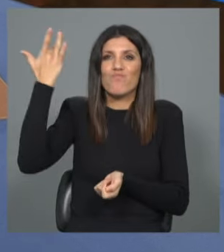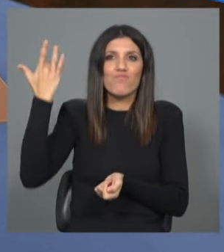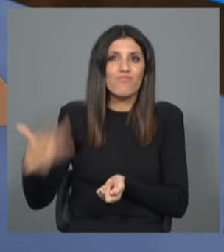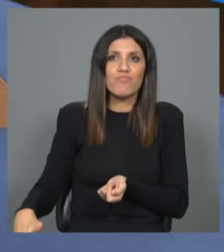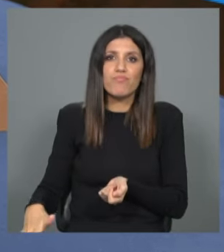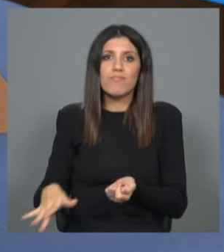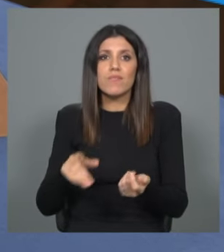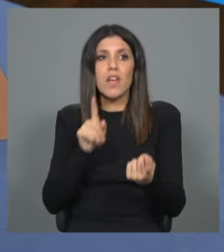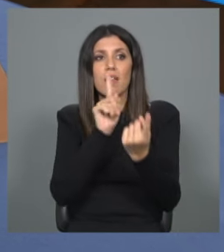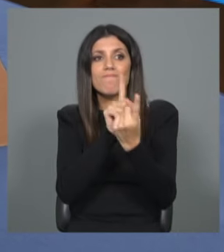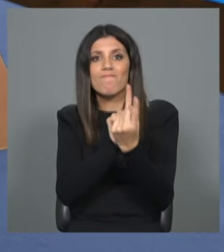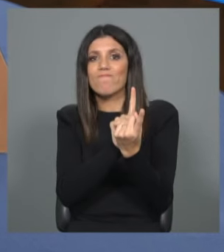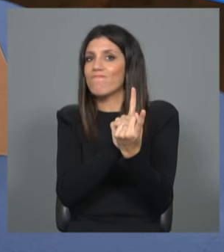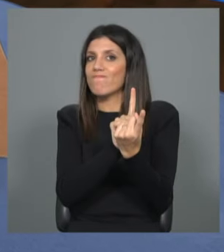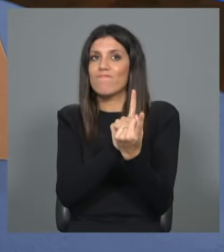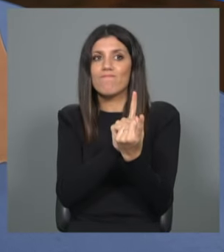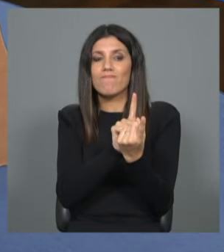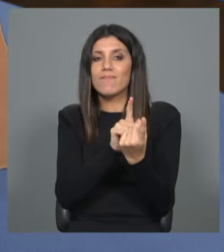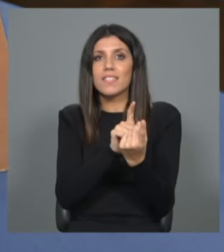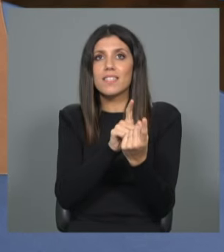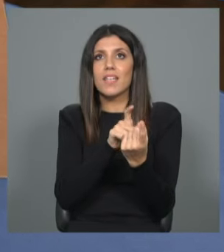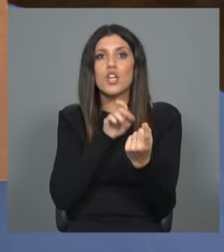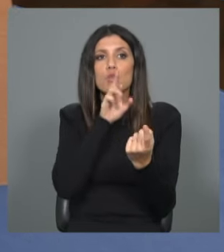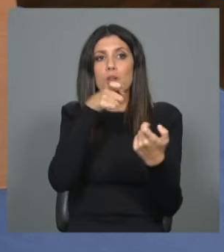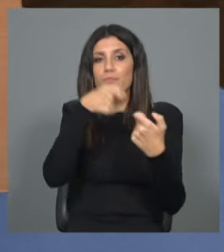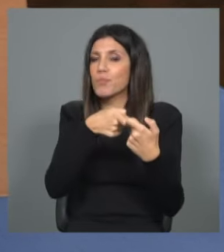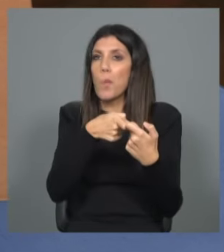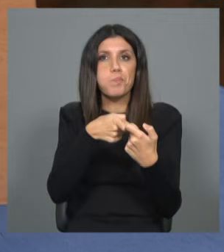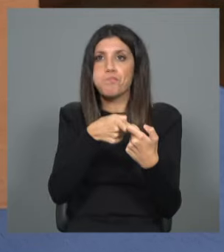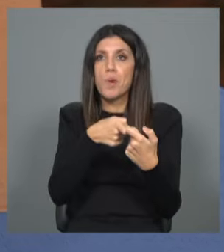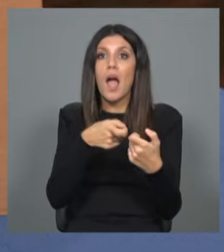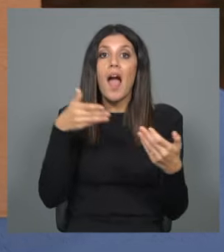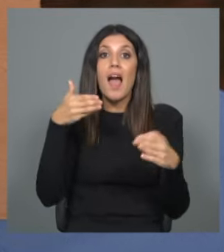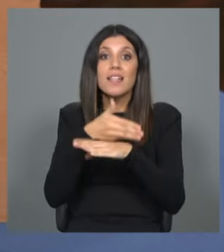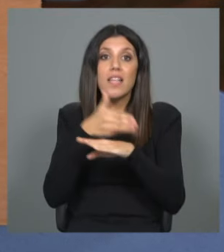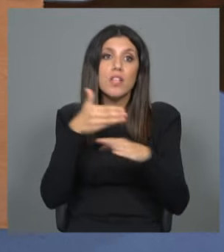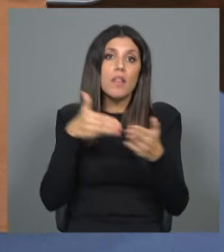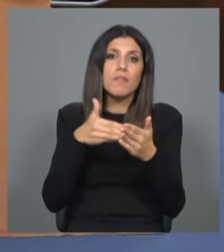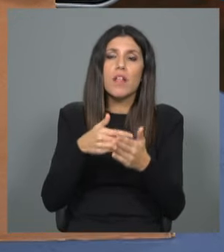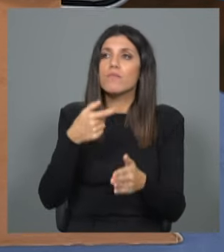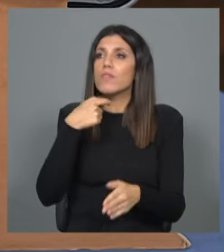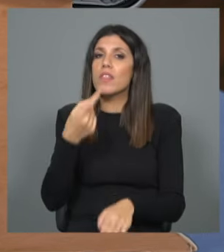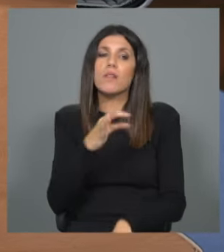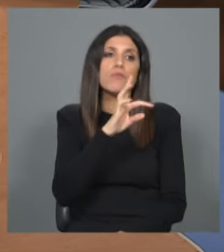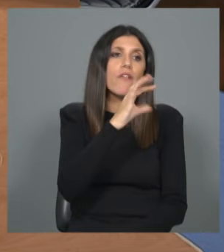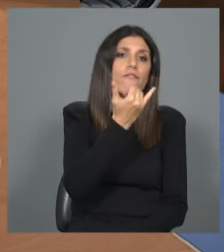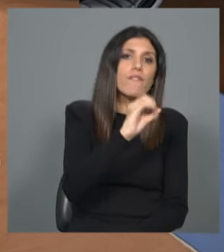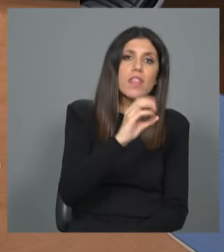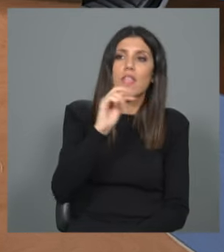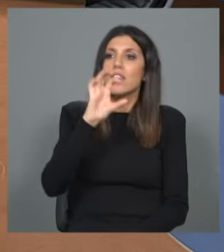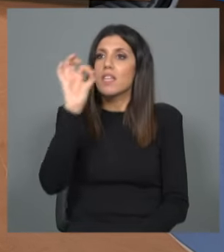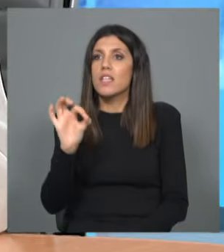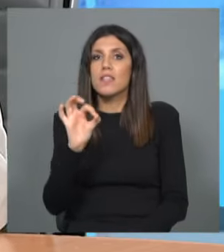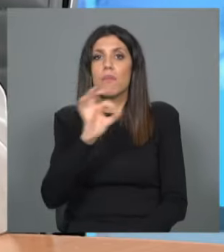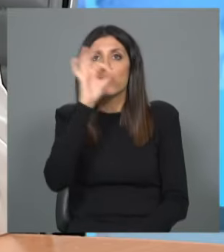necessidades do país. Nós temos acesso limitado. Se nós falamos em 30% de pessoas que têm acesso,